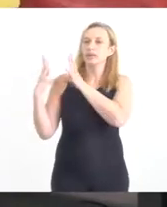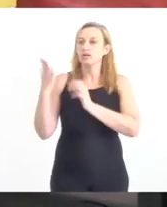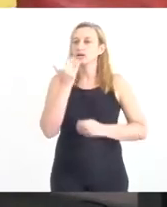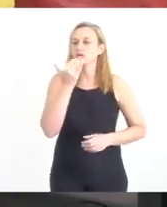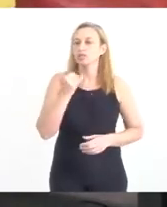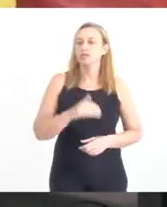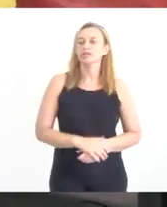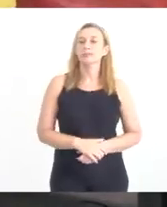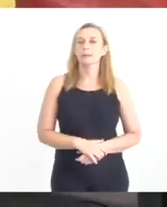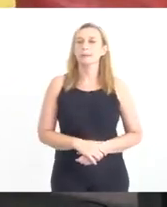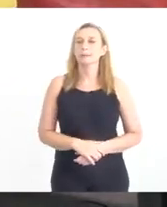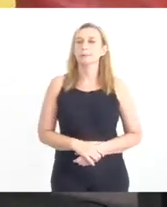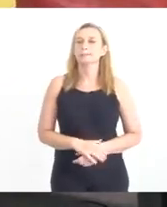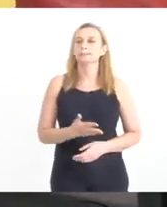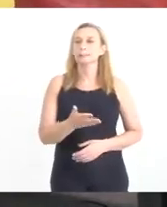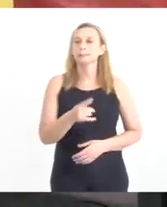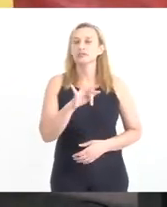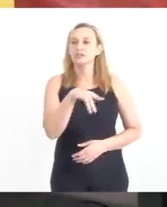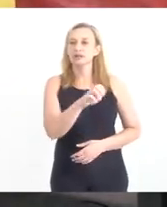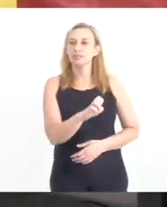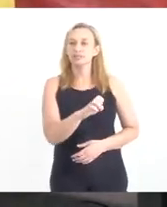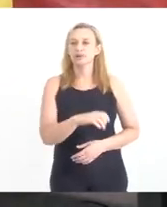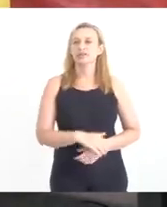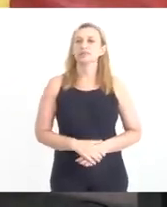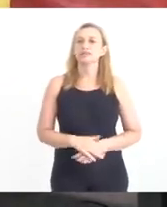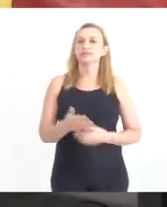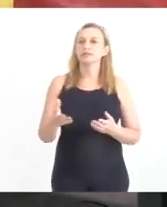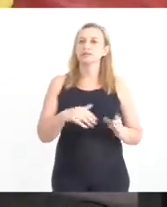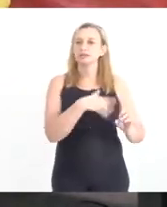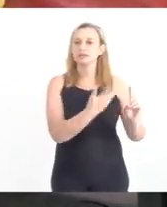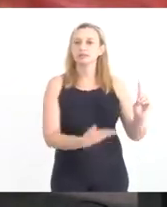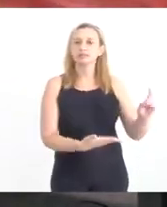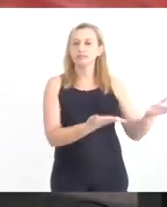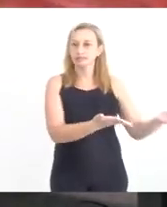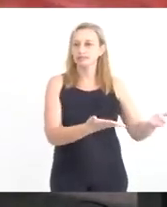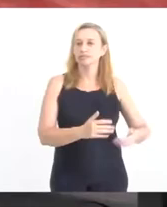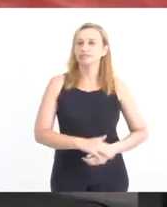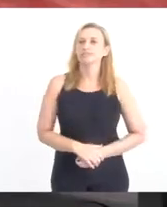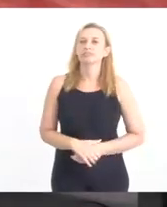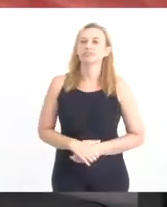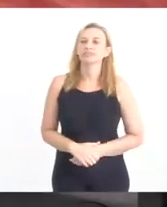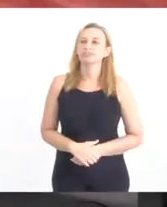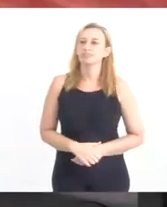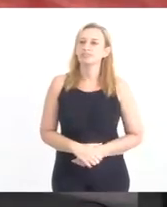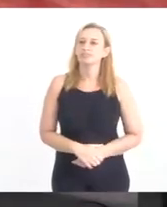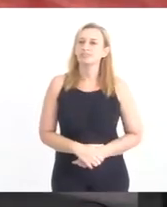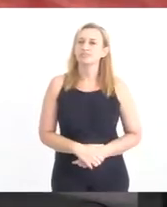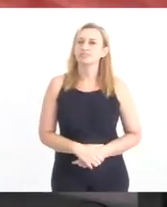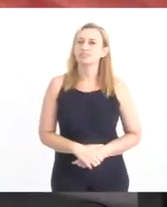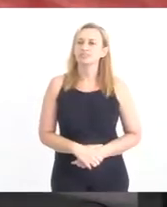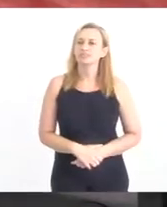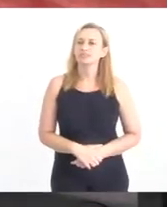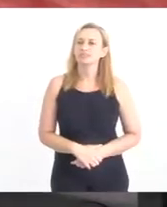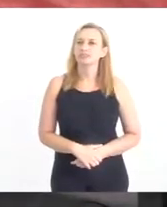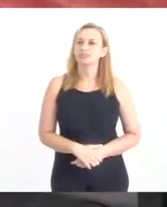com os alimentos arrecadado chama aqui Felipe dos anjos para receber essa homenagem e